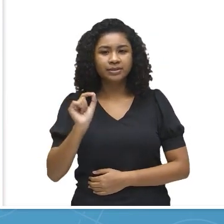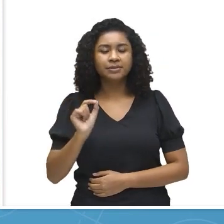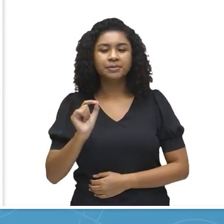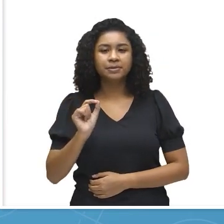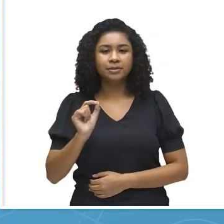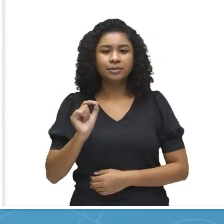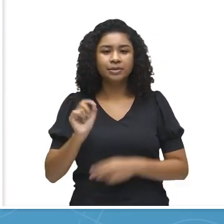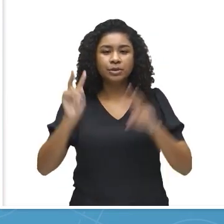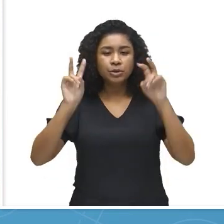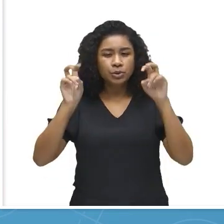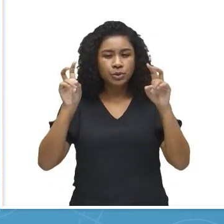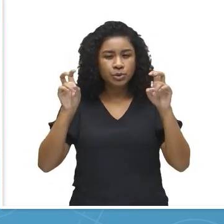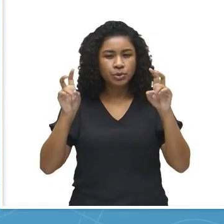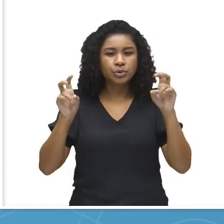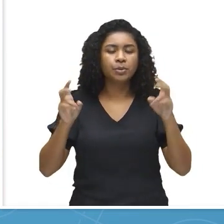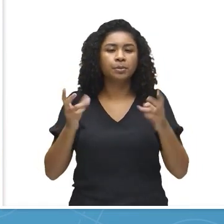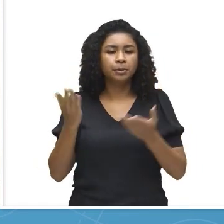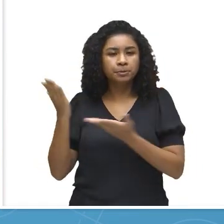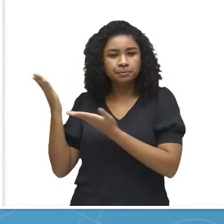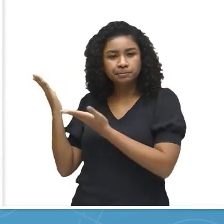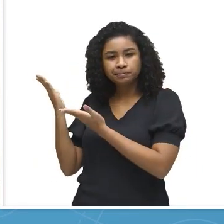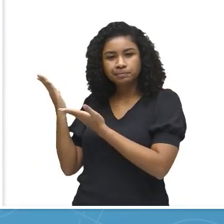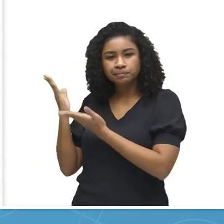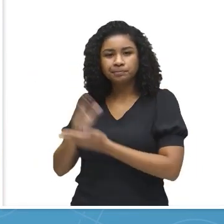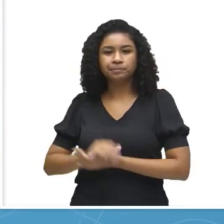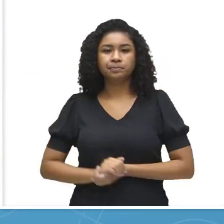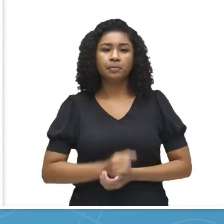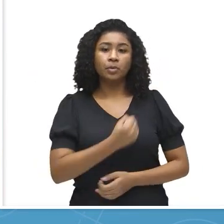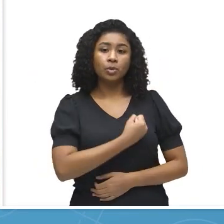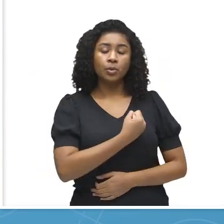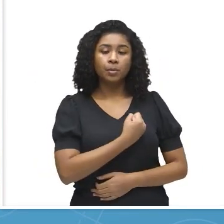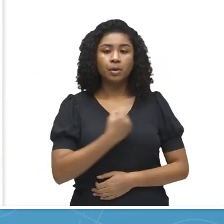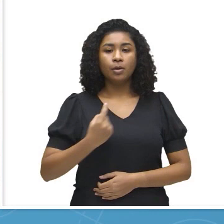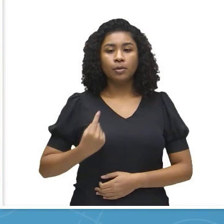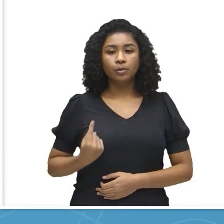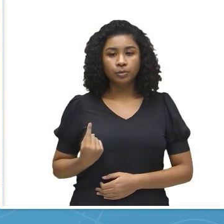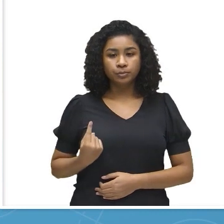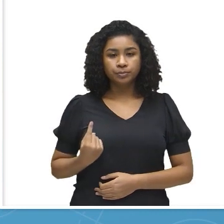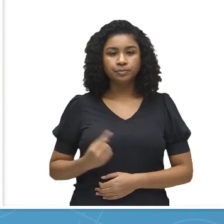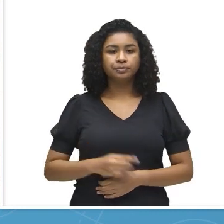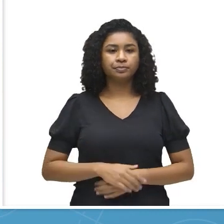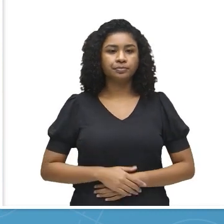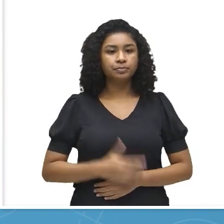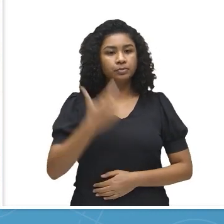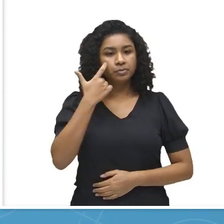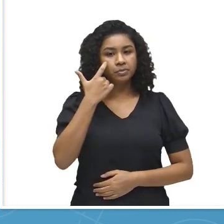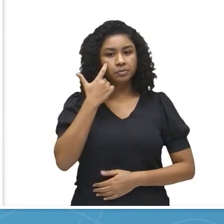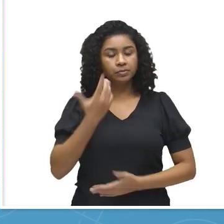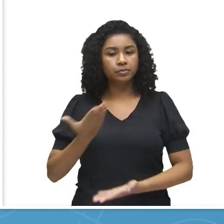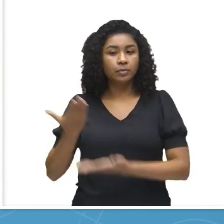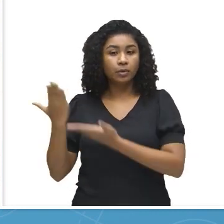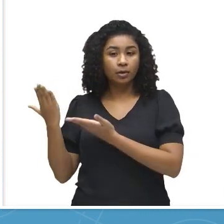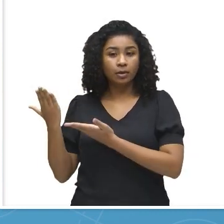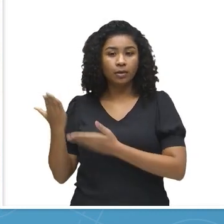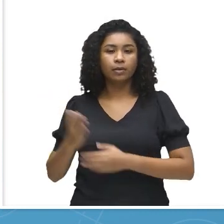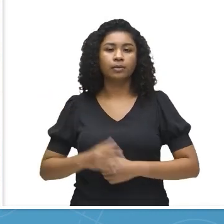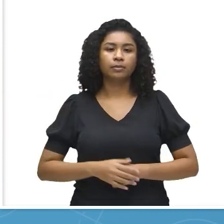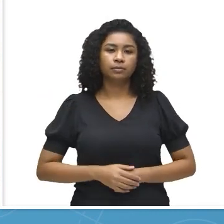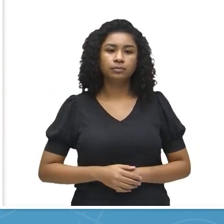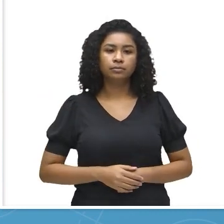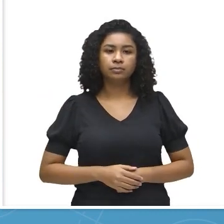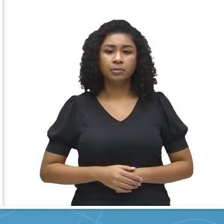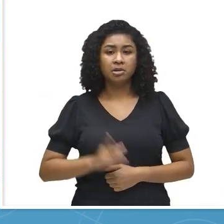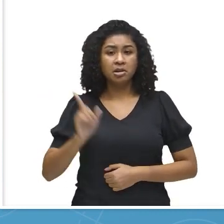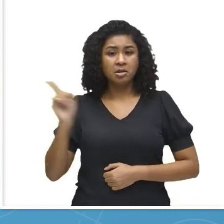pede. Vamos lá, galera, no quadro para a primeira questão. Diz o seguinte para a gente, uma questão do Enem, uma questão